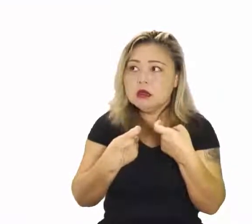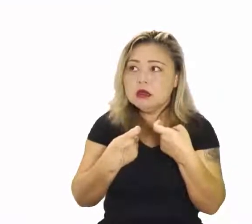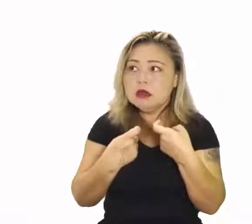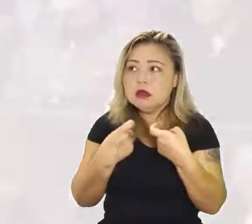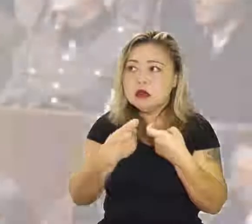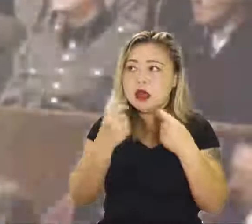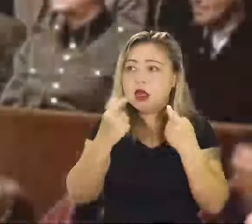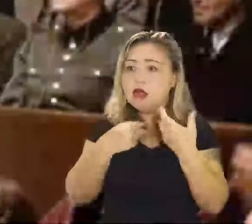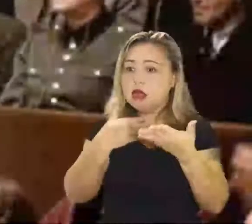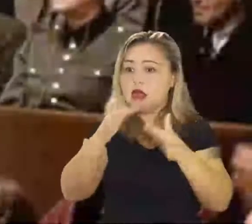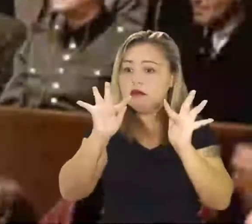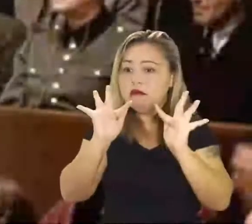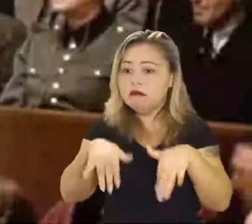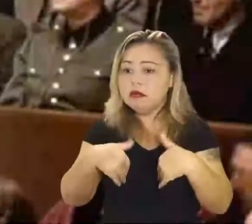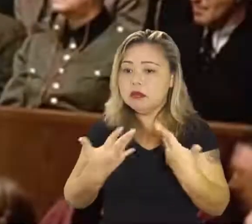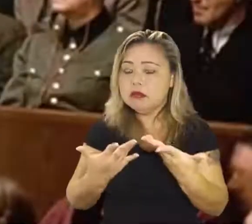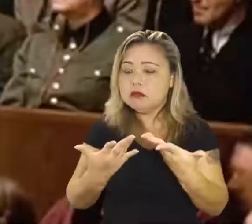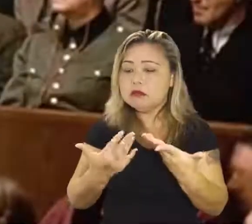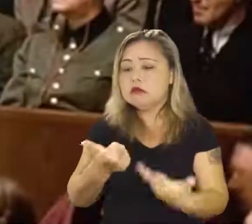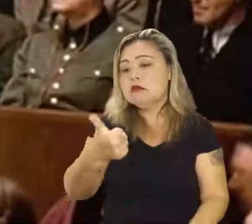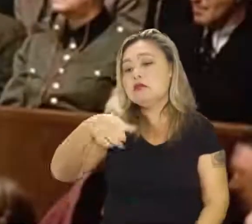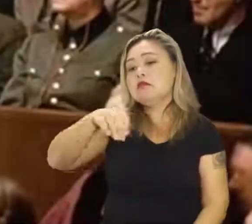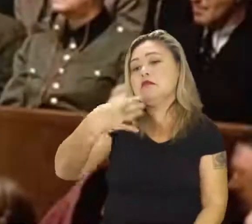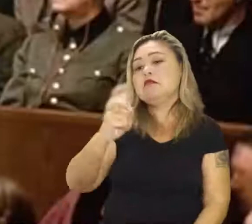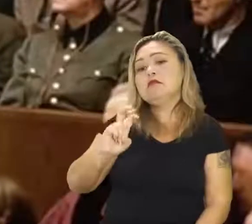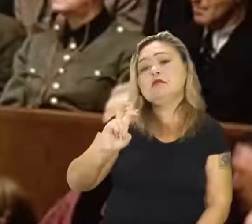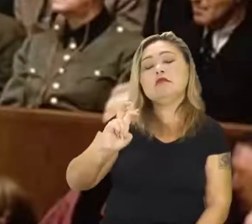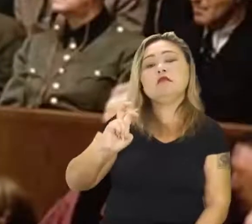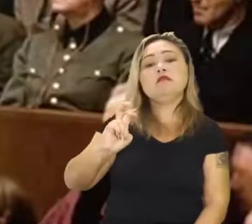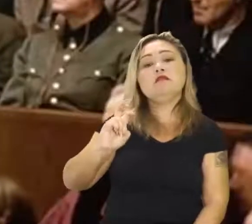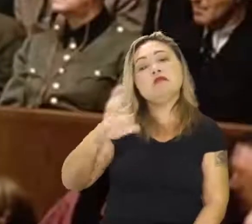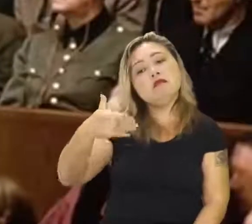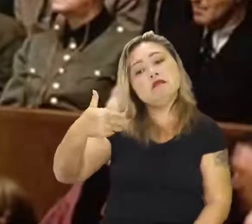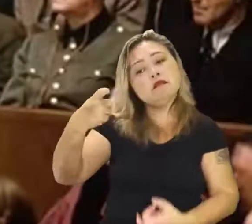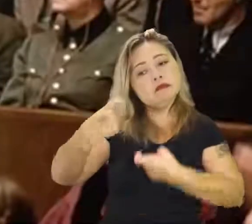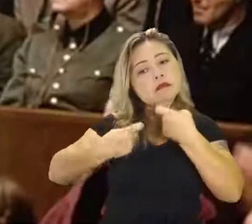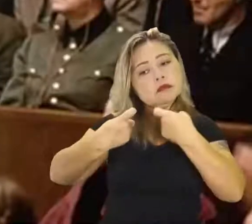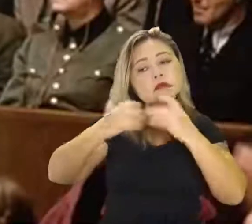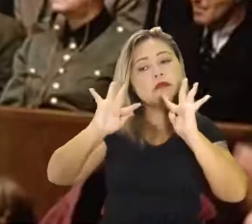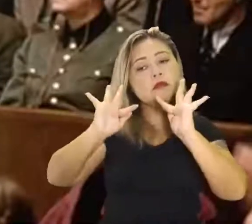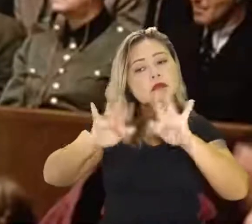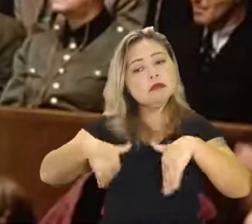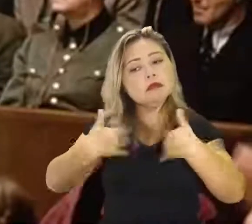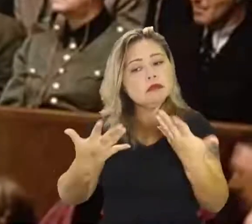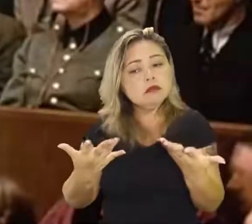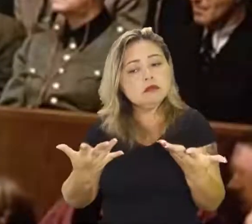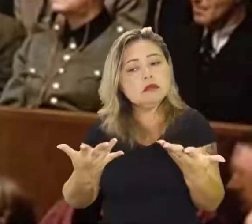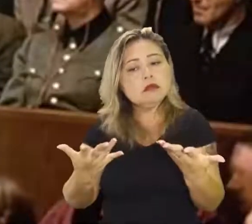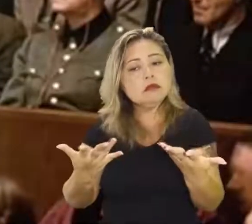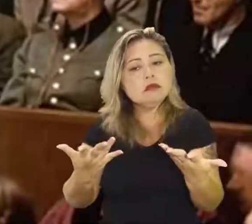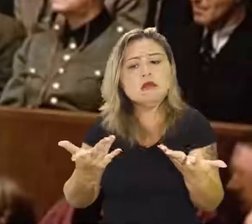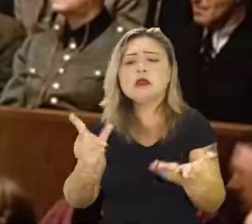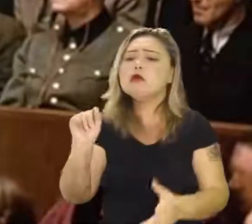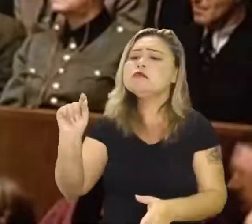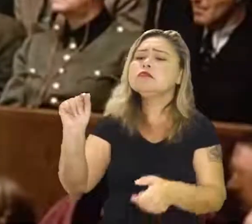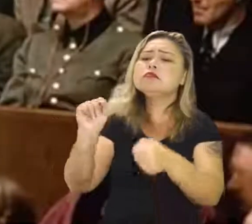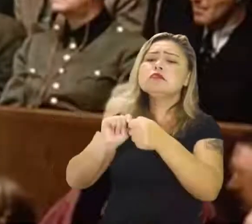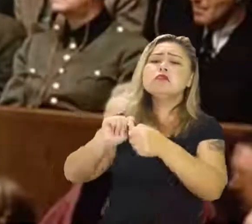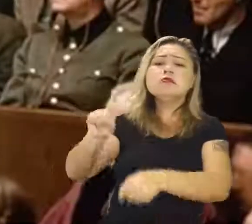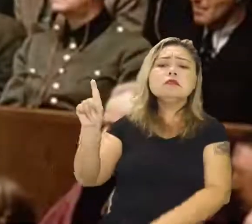Guerra chegou ao final. Em 1945, nós chegamos ao final dessa guerra. E o que